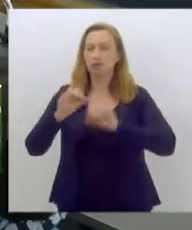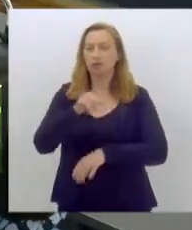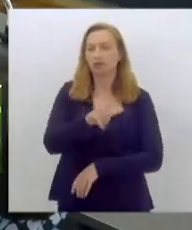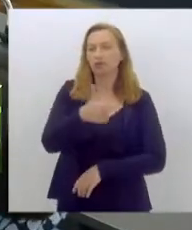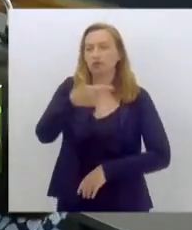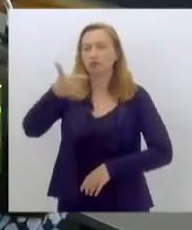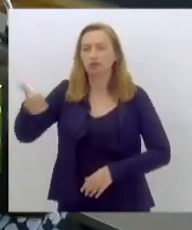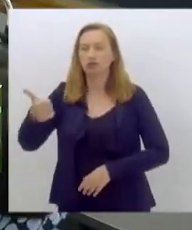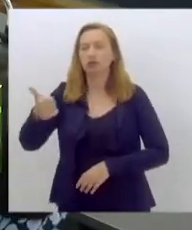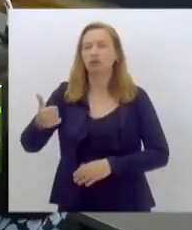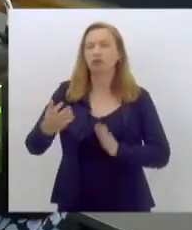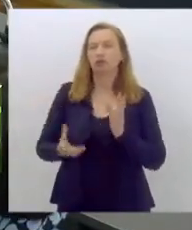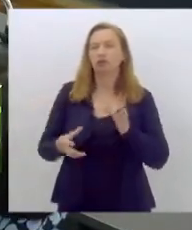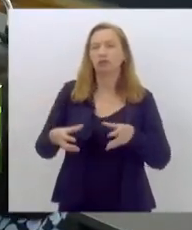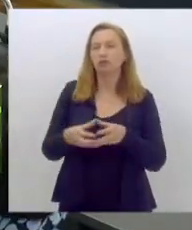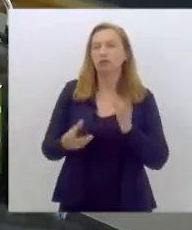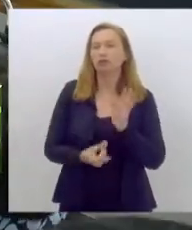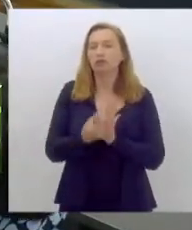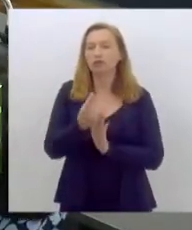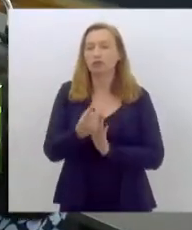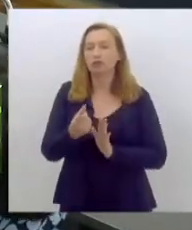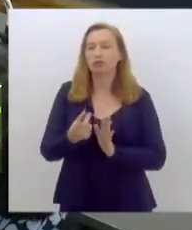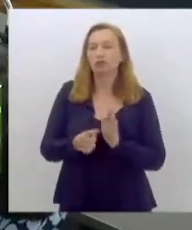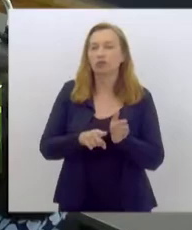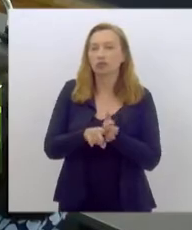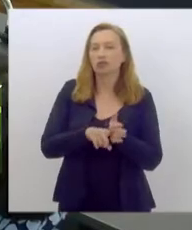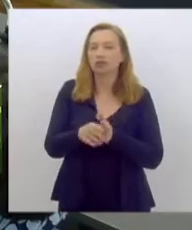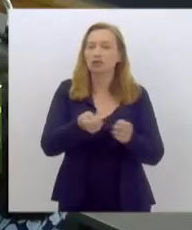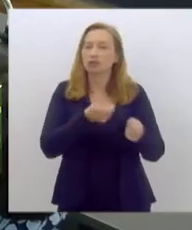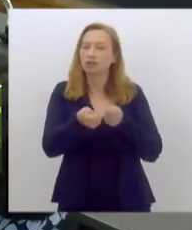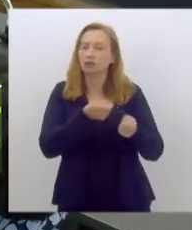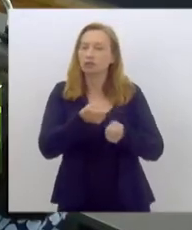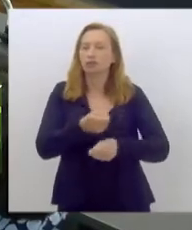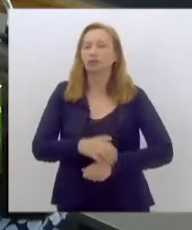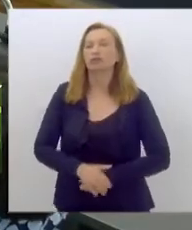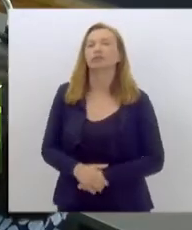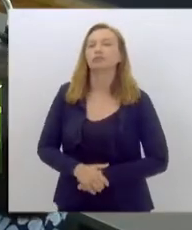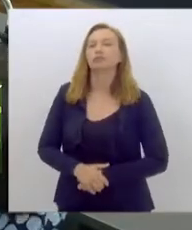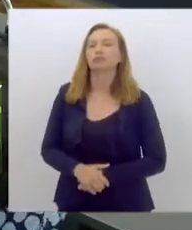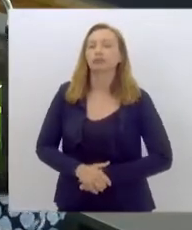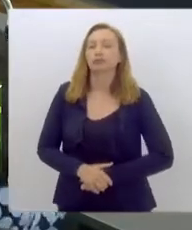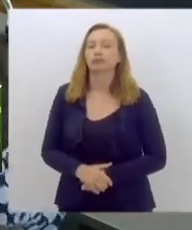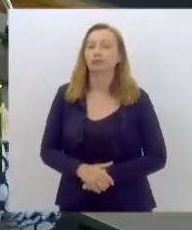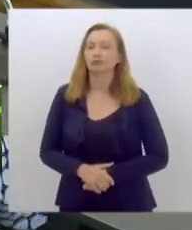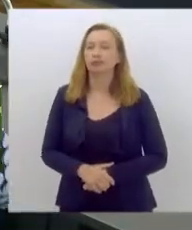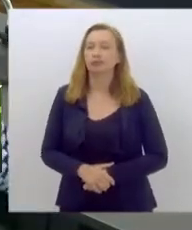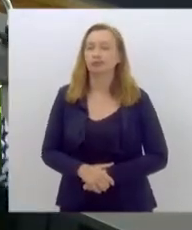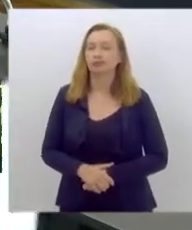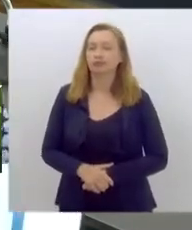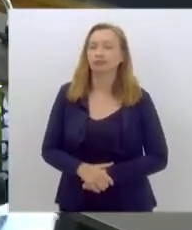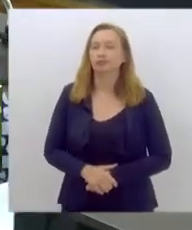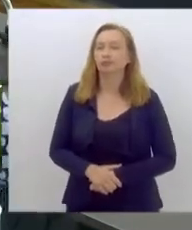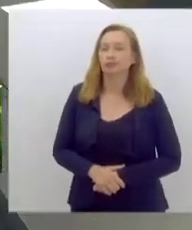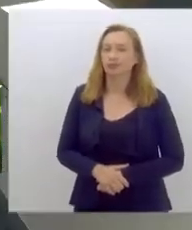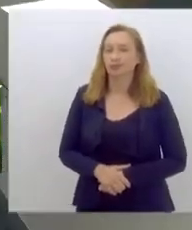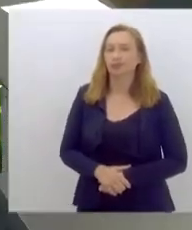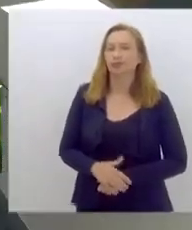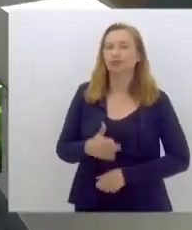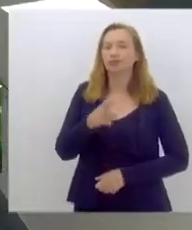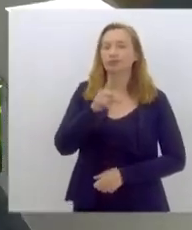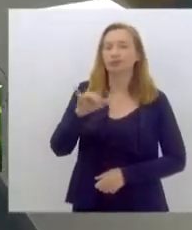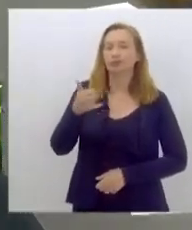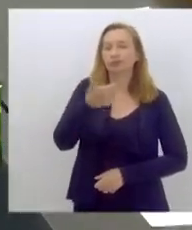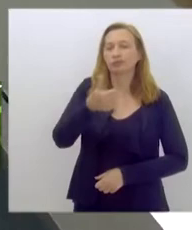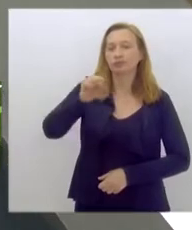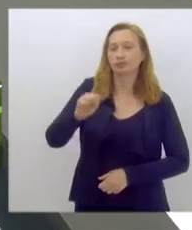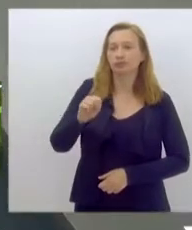da Comissão de Orçamento, Finanças, Fiscalização Financeira e Controle, a ser realizado de 18 de outubro